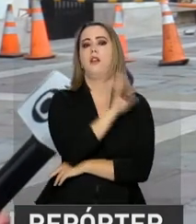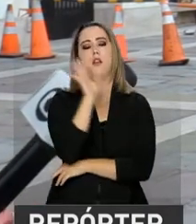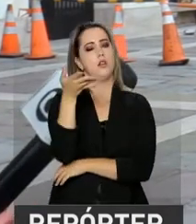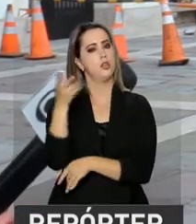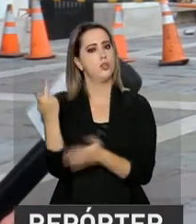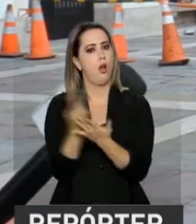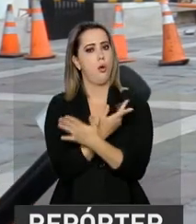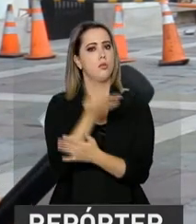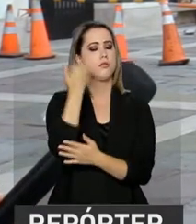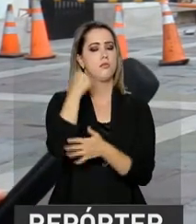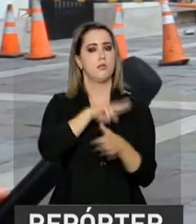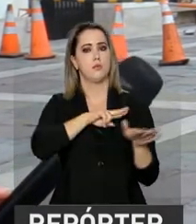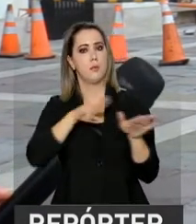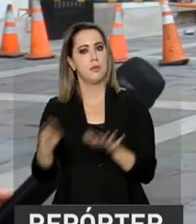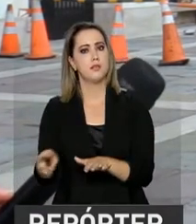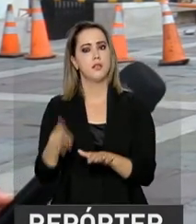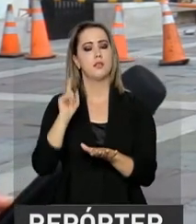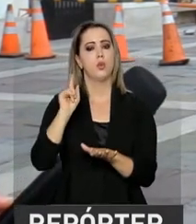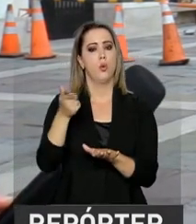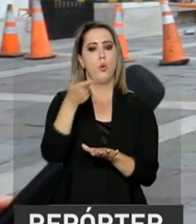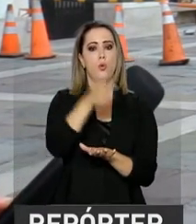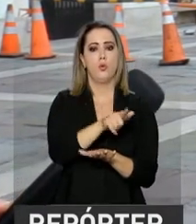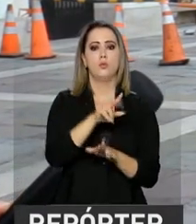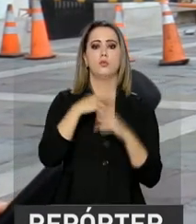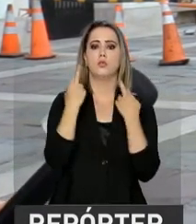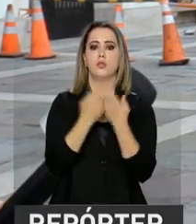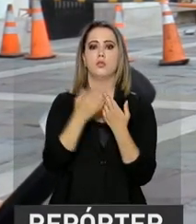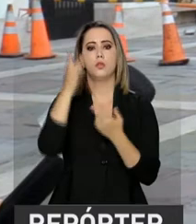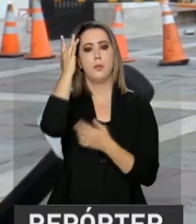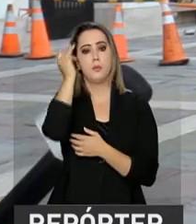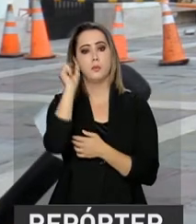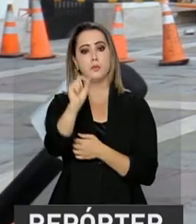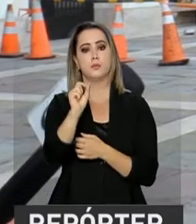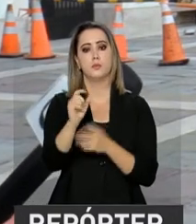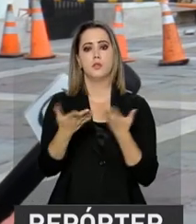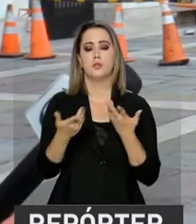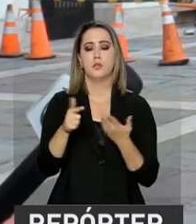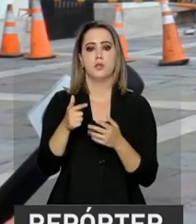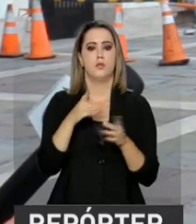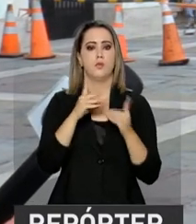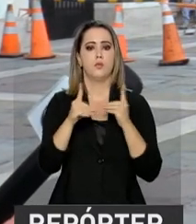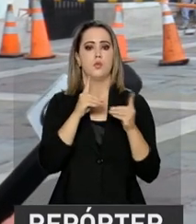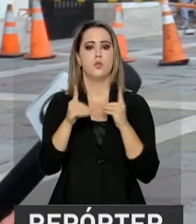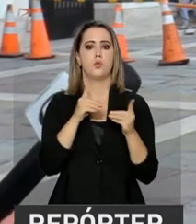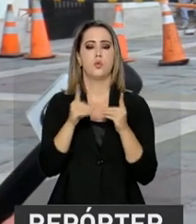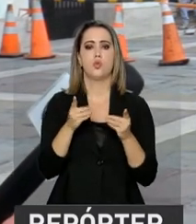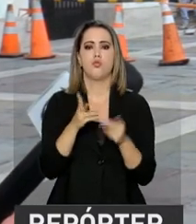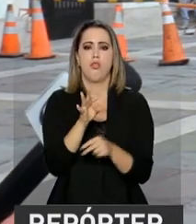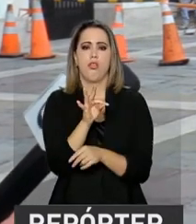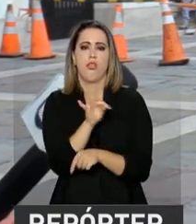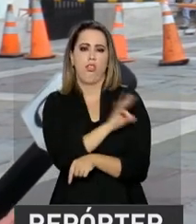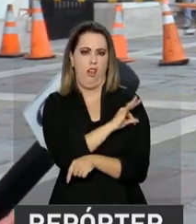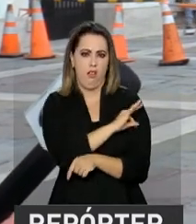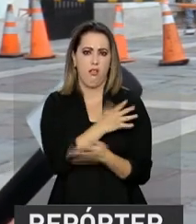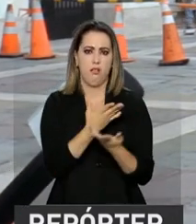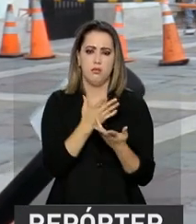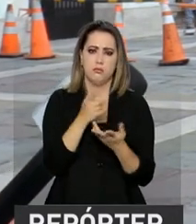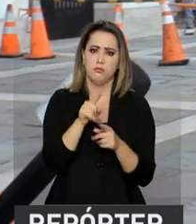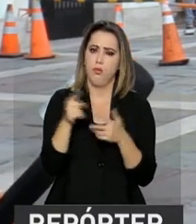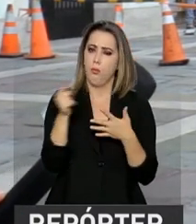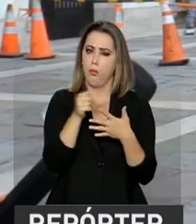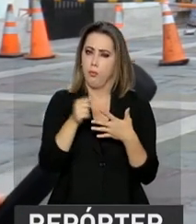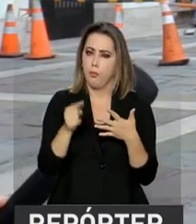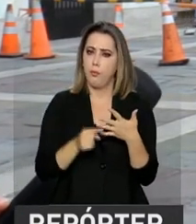na semana passada temos uma outra reunião amanhã não vamos pedir muito tecnicamente nessa reunião mais uma questão